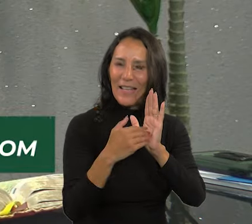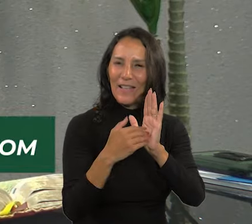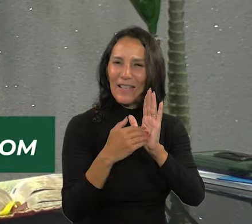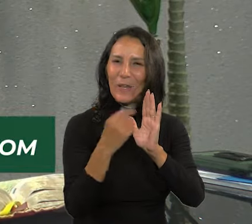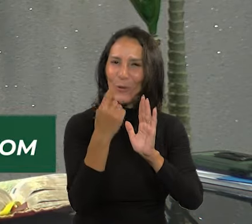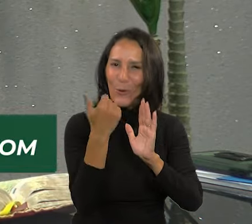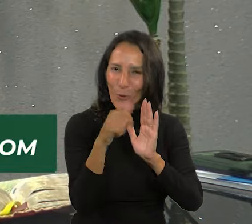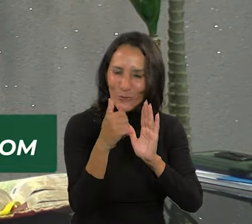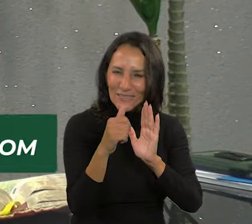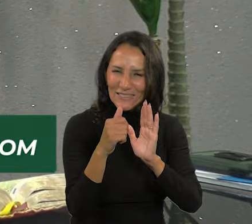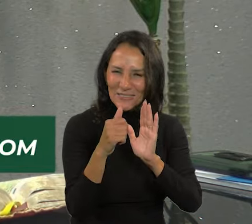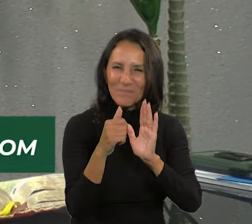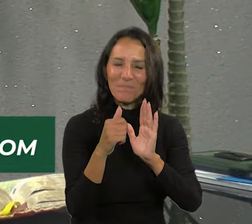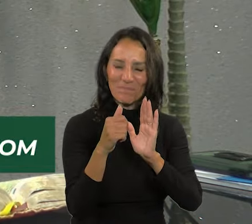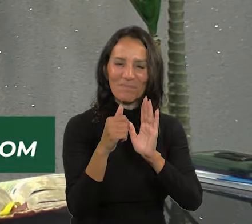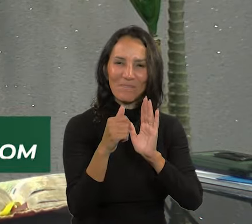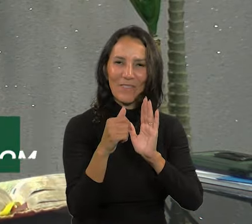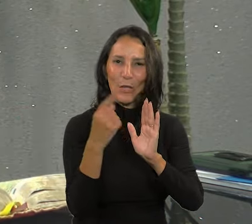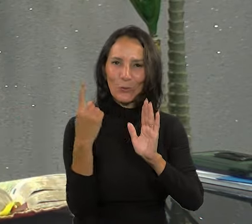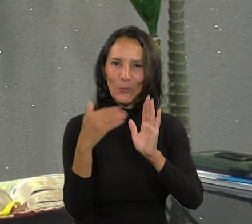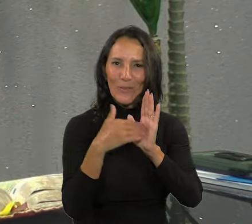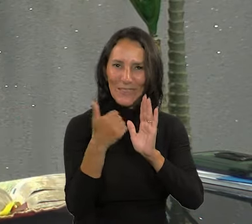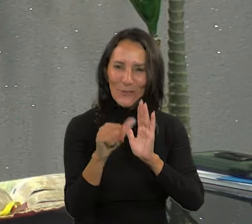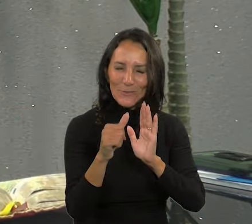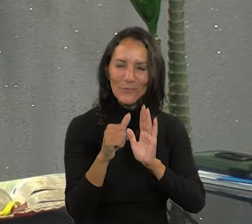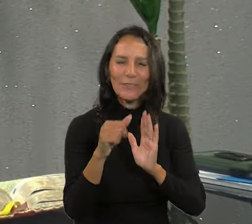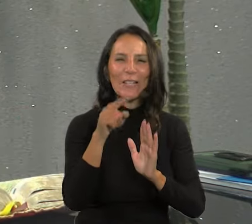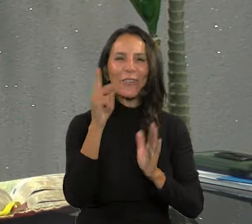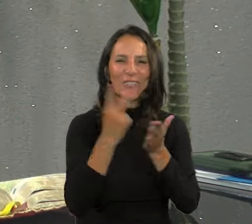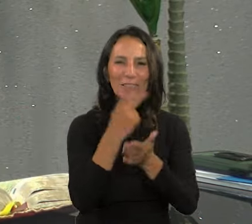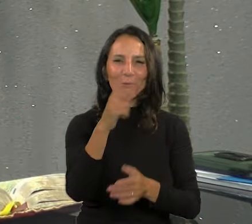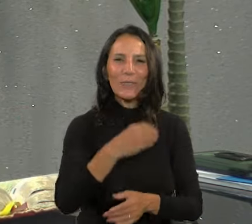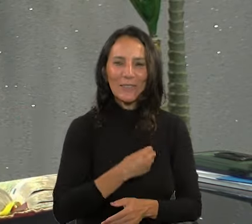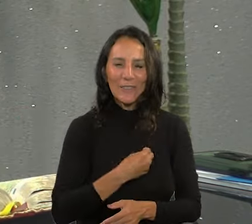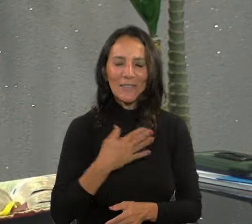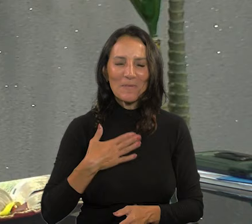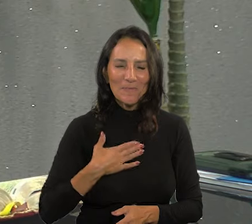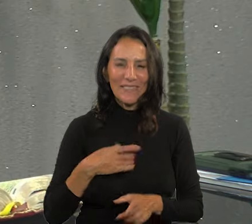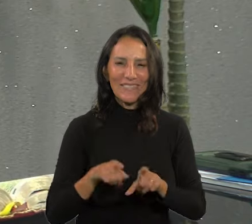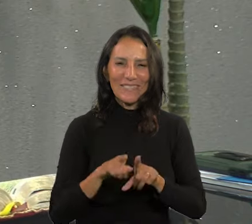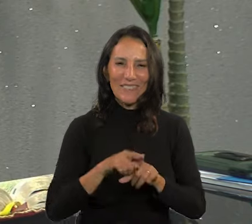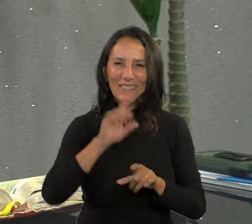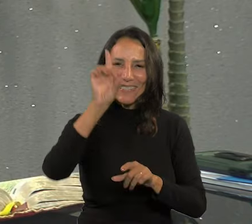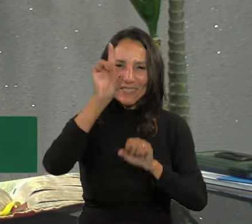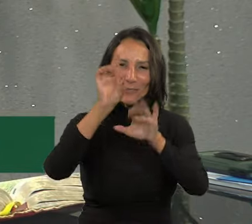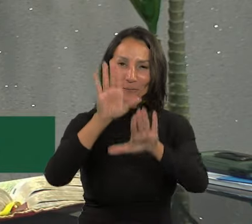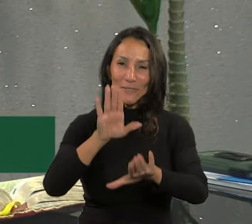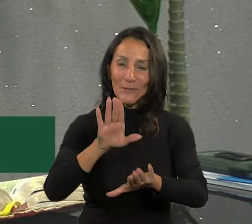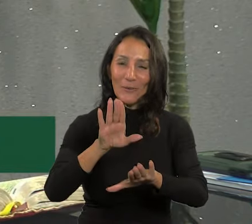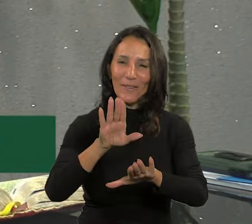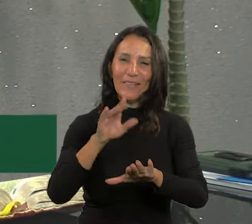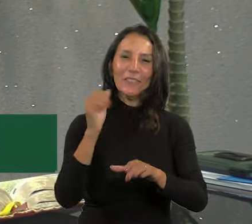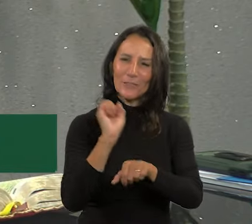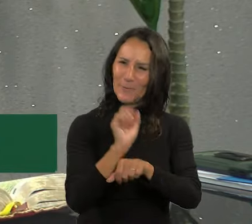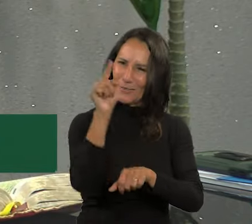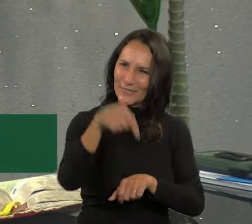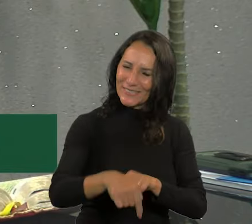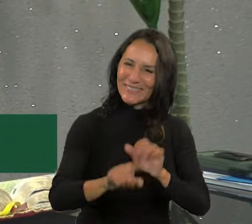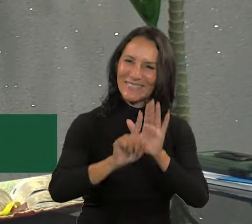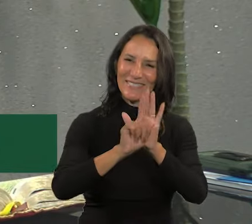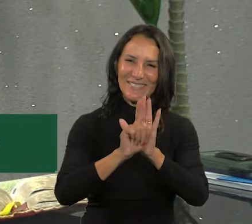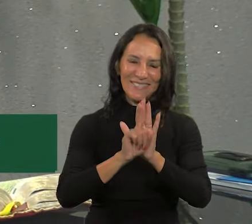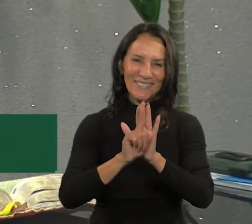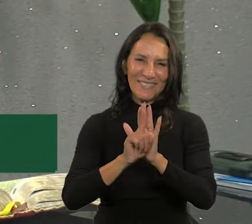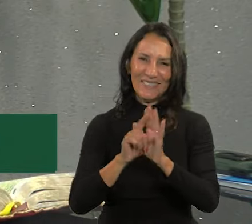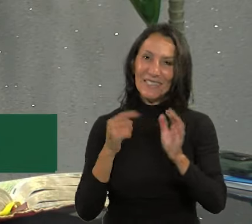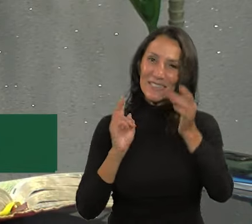sejam realidades na sua e na minha vida, em nome de Jesus. Deus te abençoe. Te espero aqui na Igreja Batista Getsemane. Eu